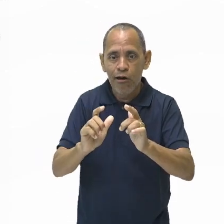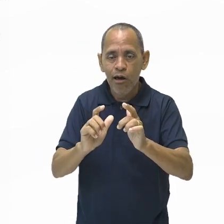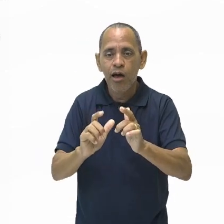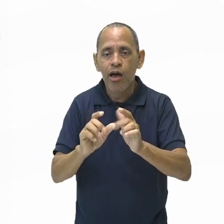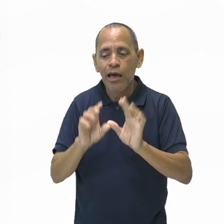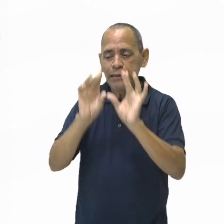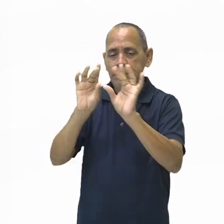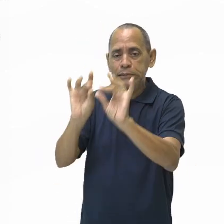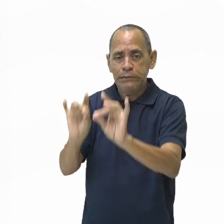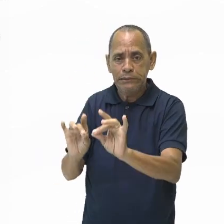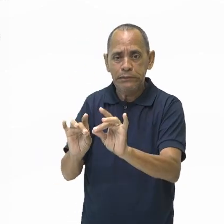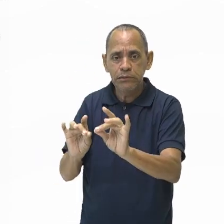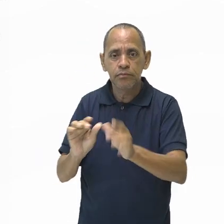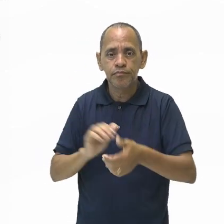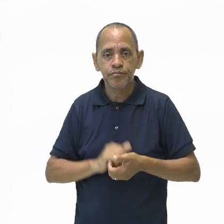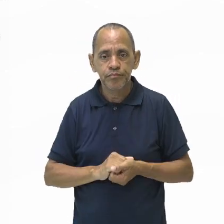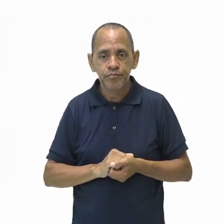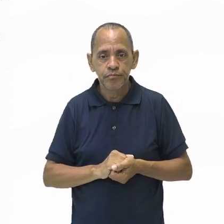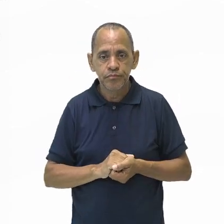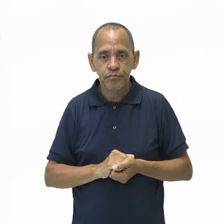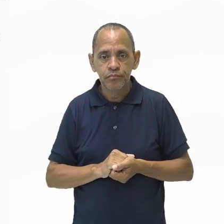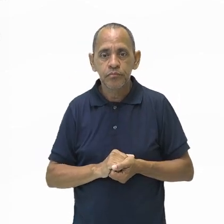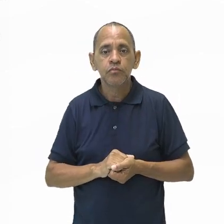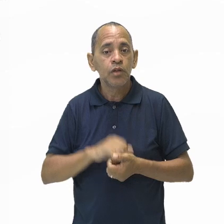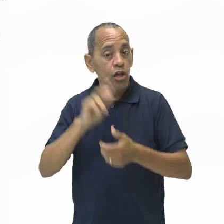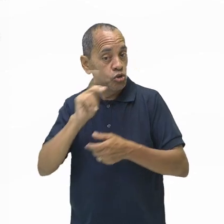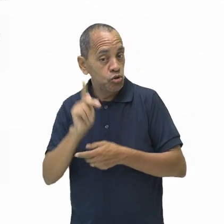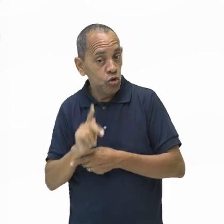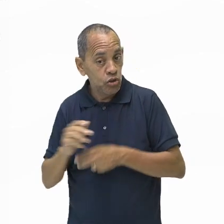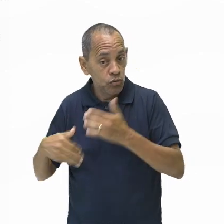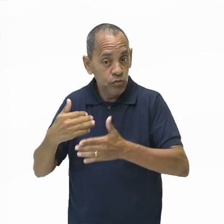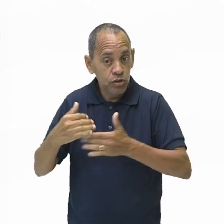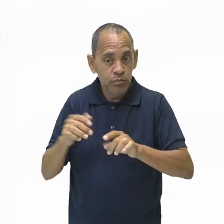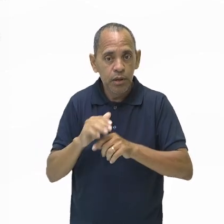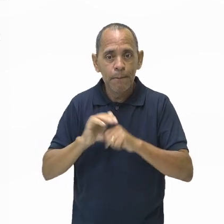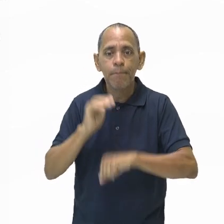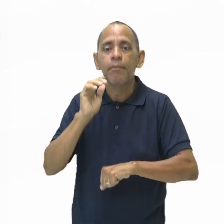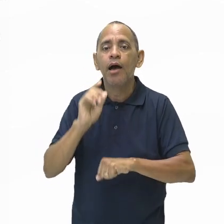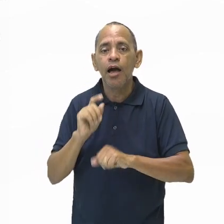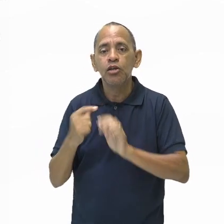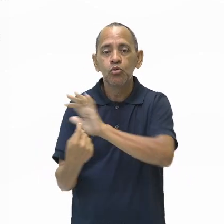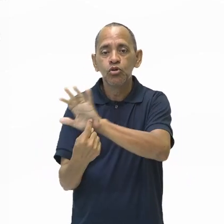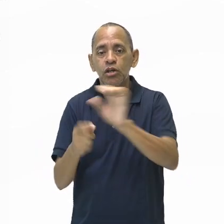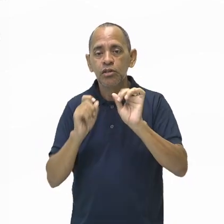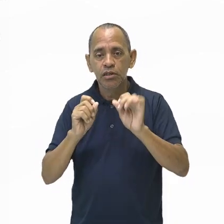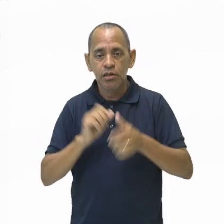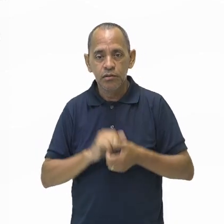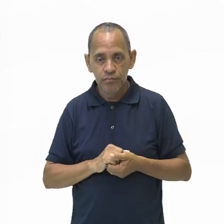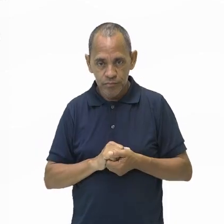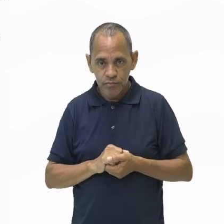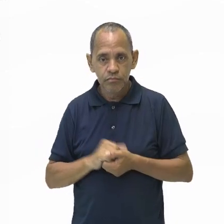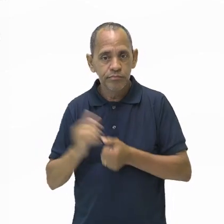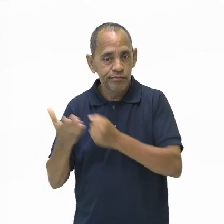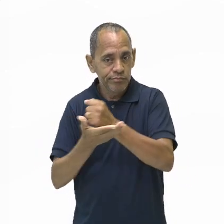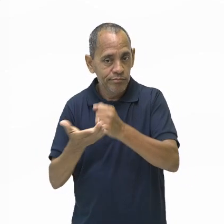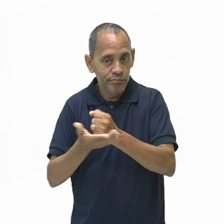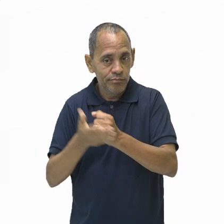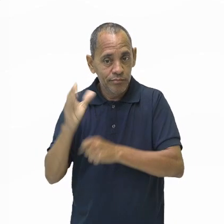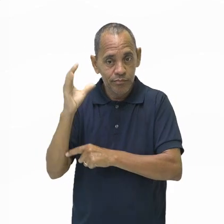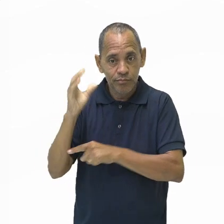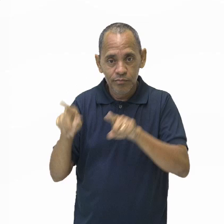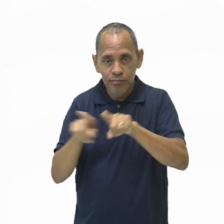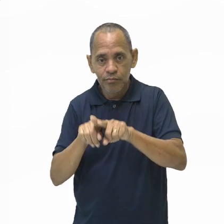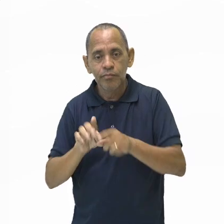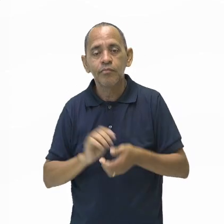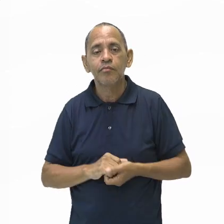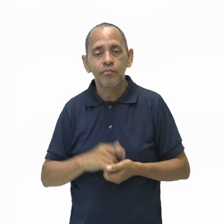mostrar competente quanto à história a ser desenvolvida, o que mais se destaca em Interestelar é seu embasamento científico. O longa conta